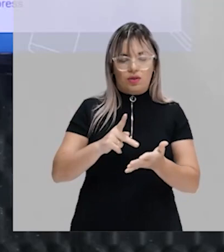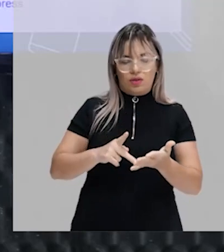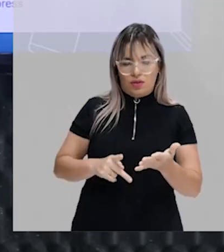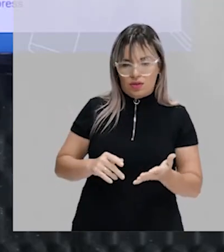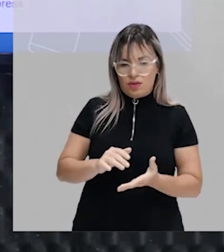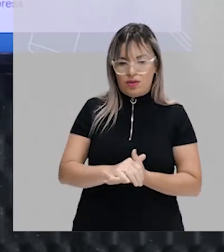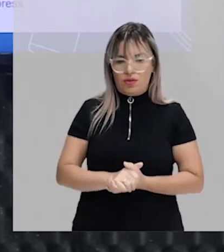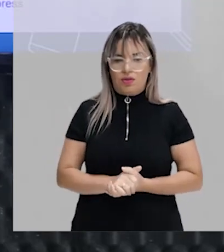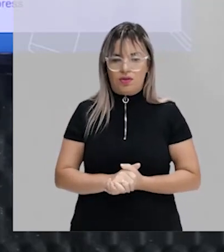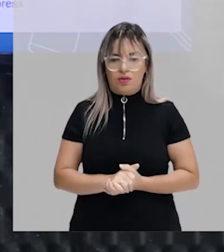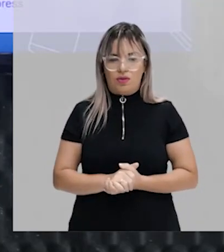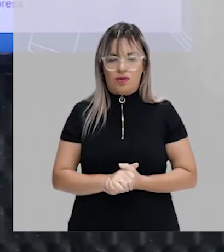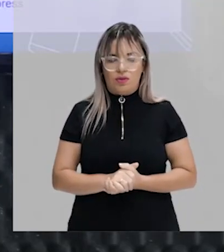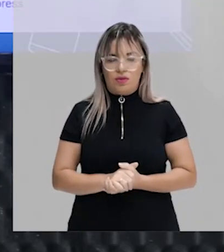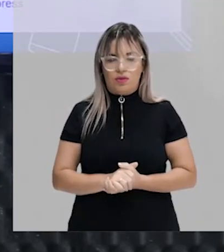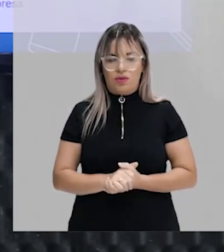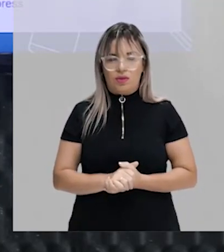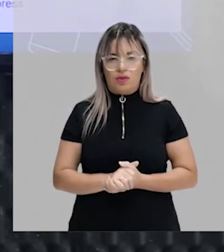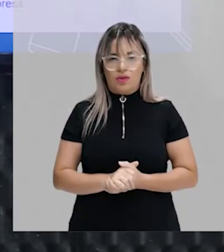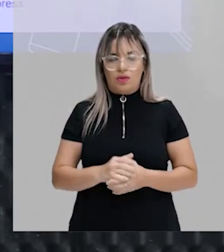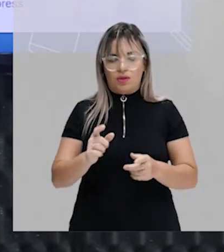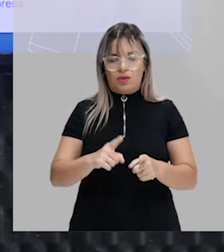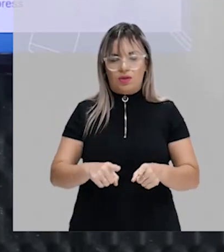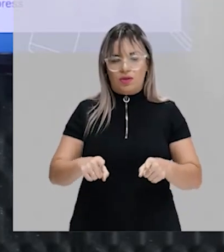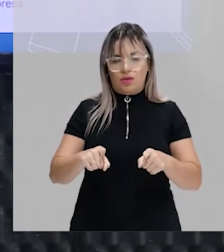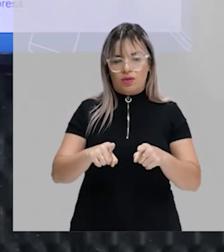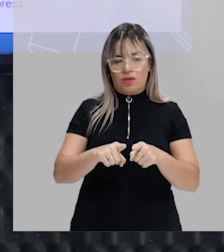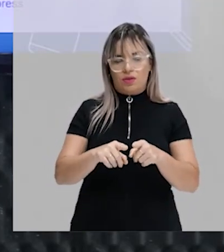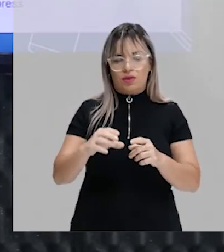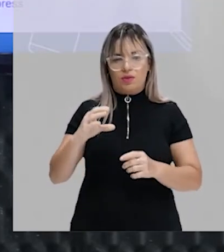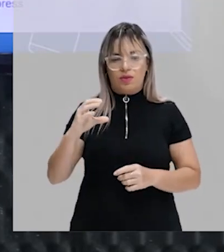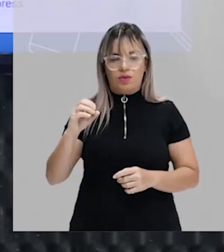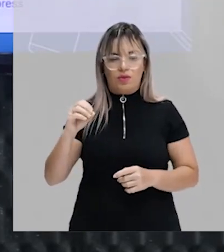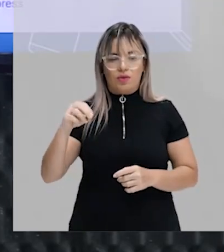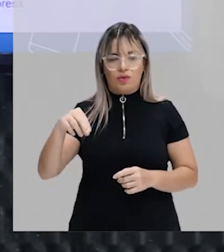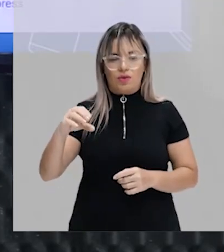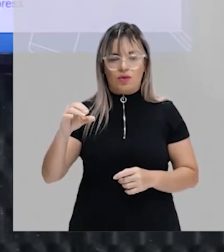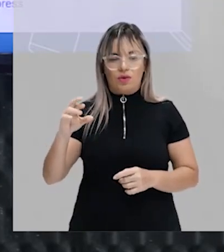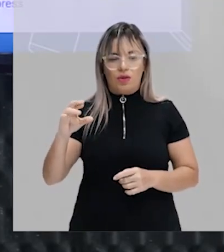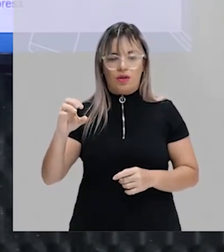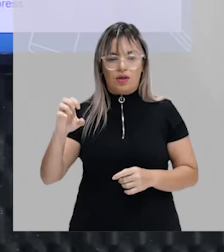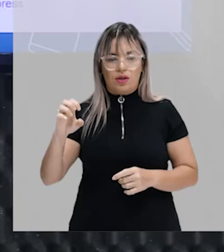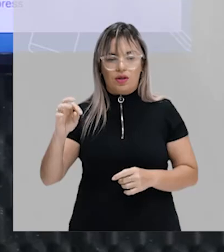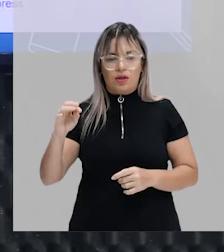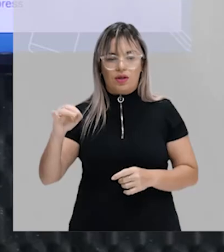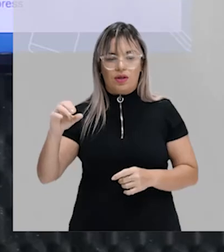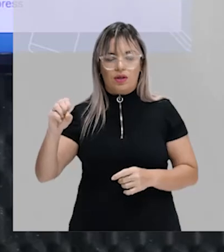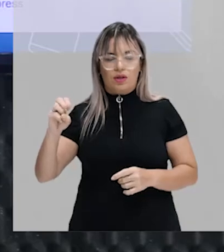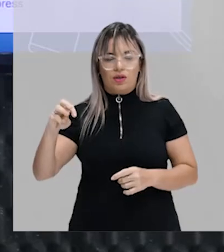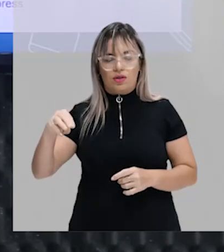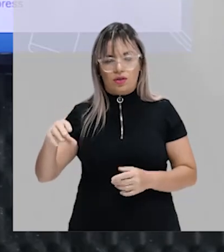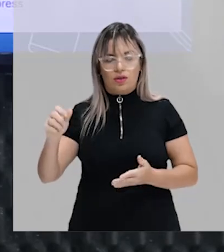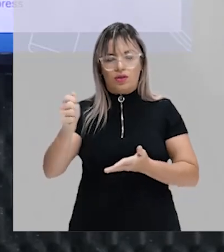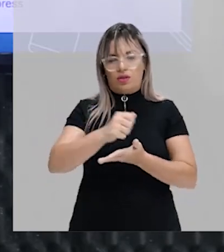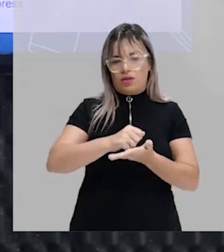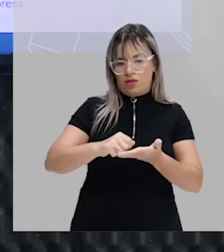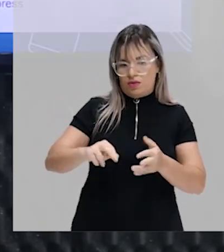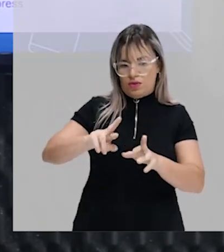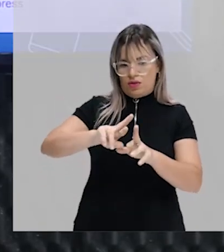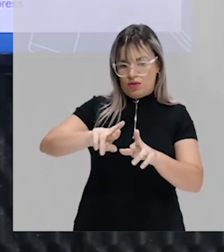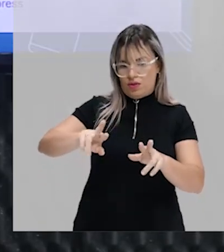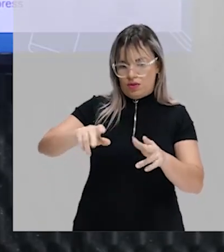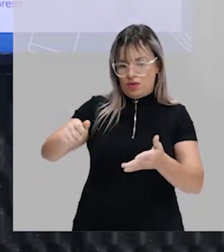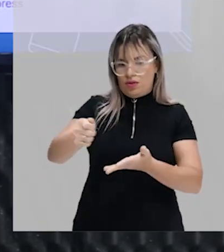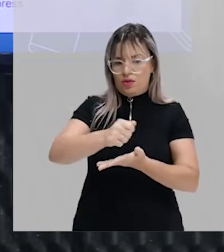é aclamada pelo concretismo, vão surgindo, né, outros poetas que desejam escrever de formas diferentes. E,